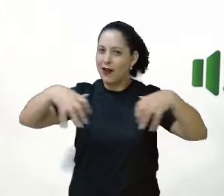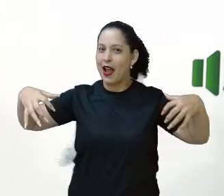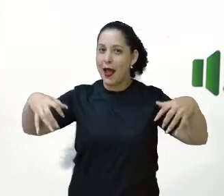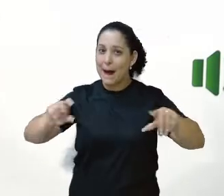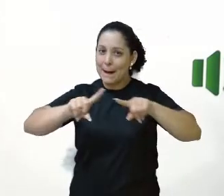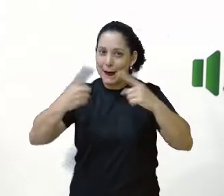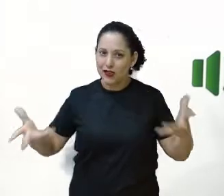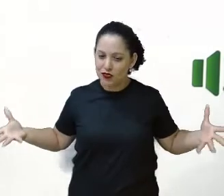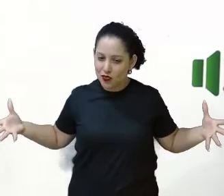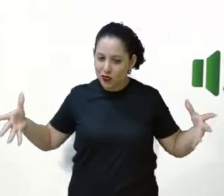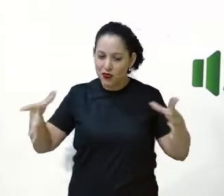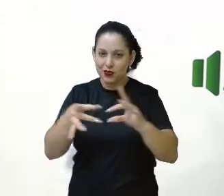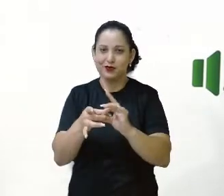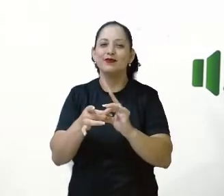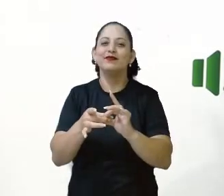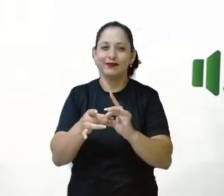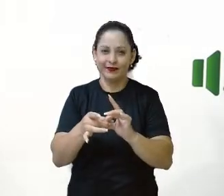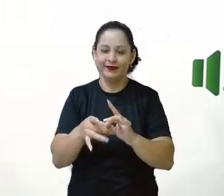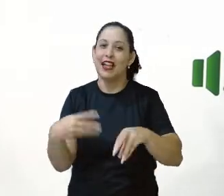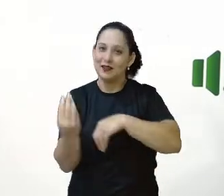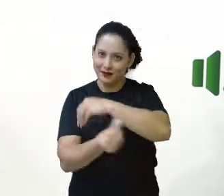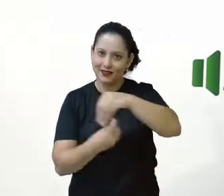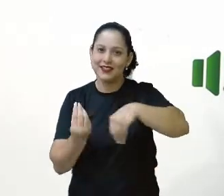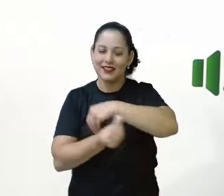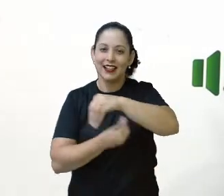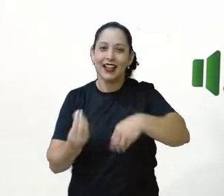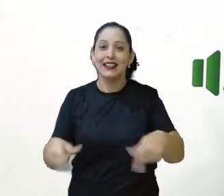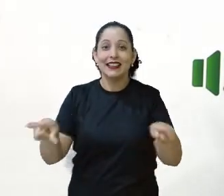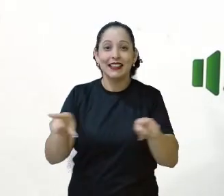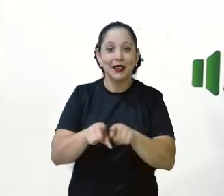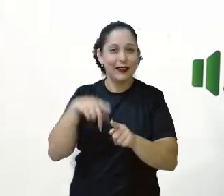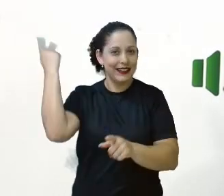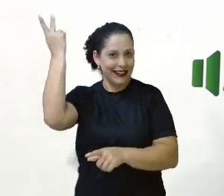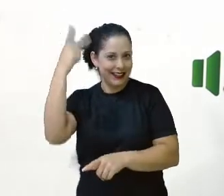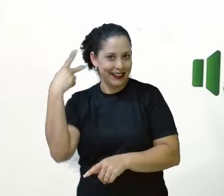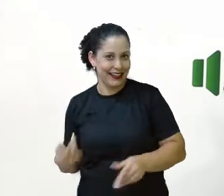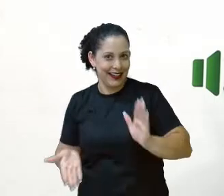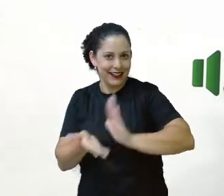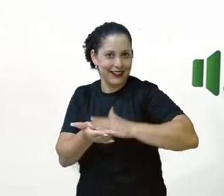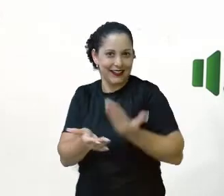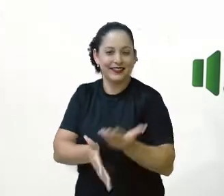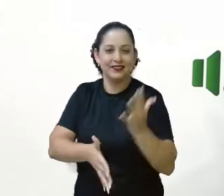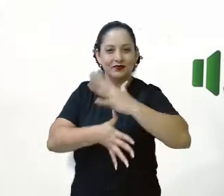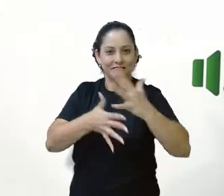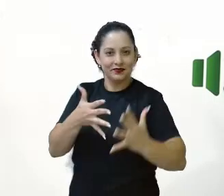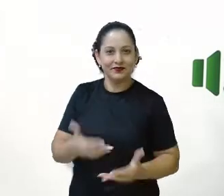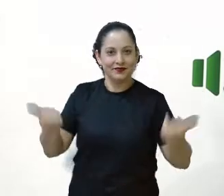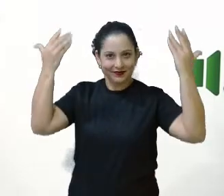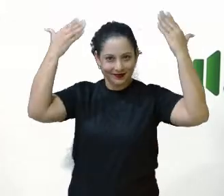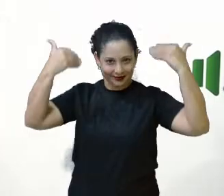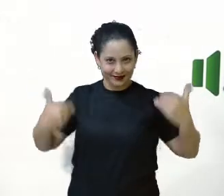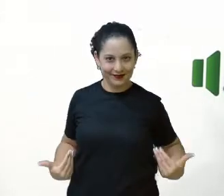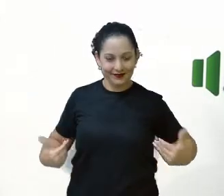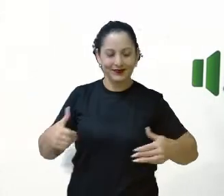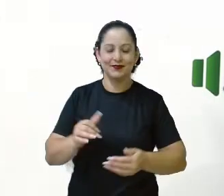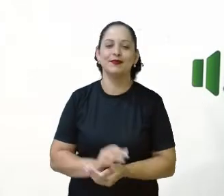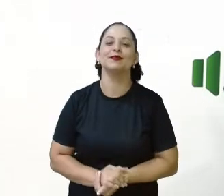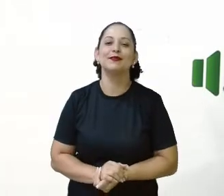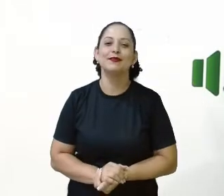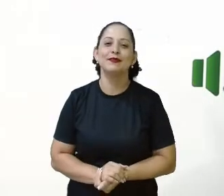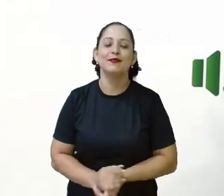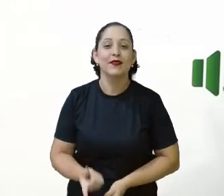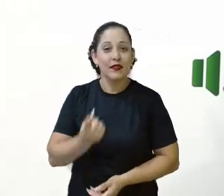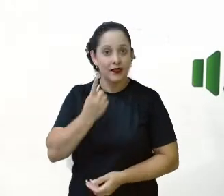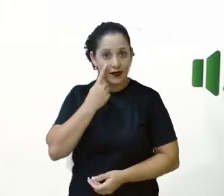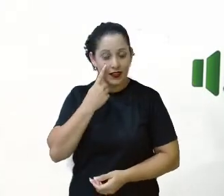na realidade, está tudo junto e misturado. E Késia, né, aqui fazendo a interpretação de Libras.